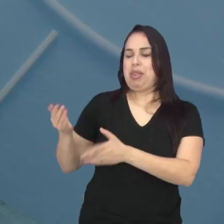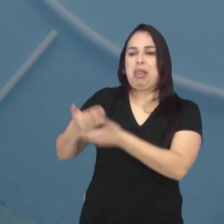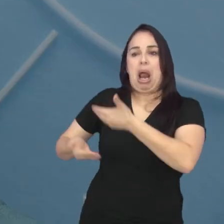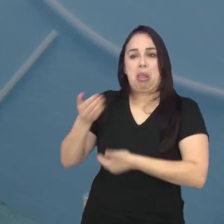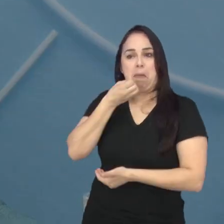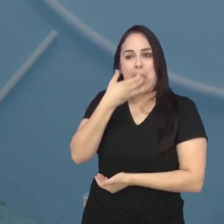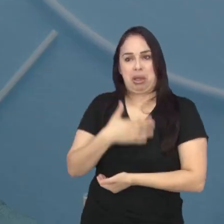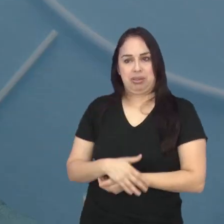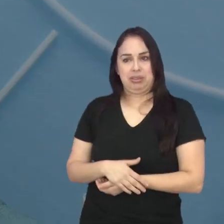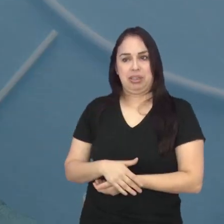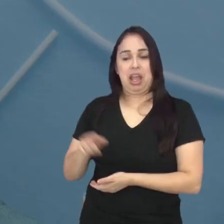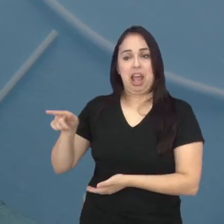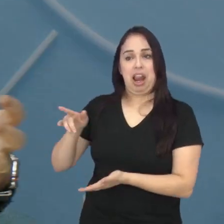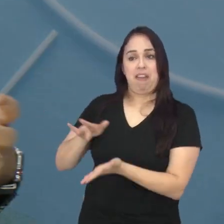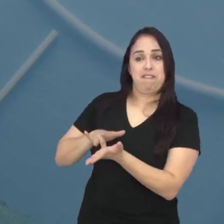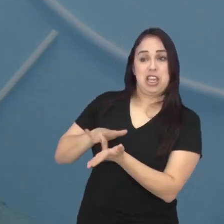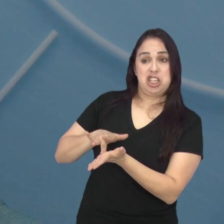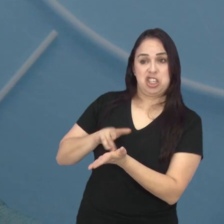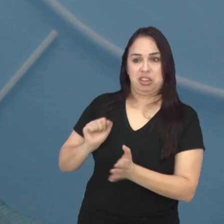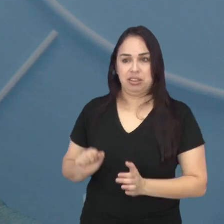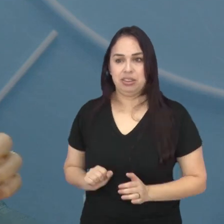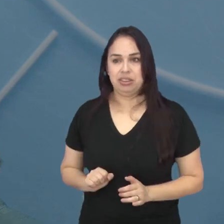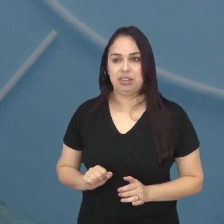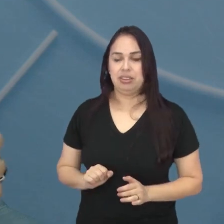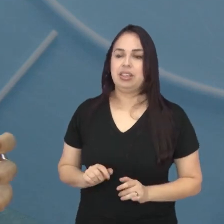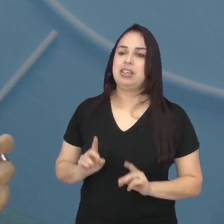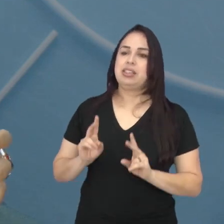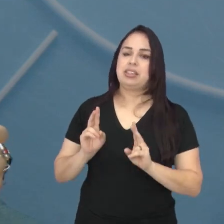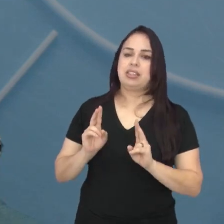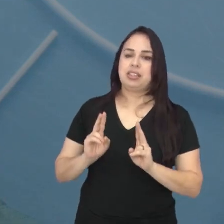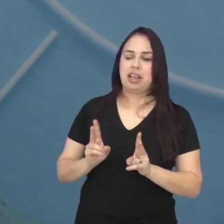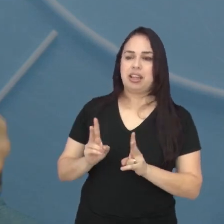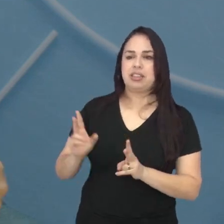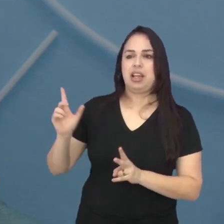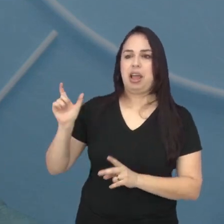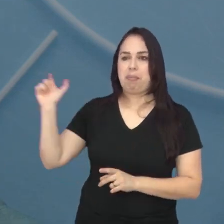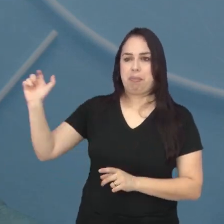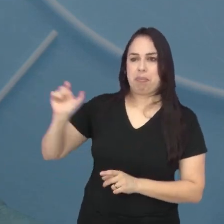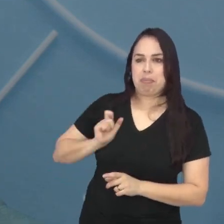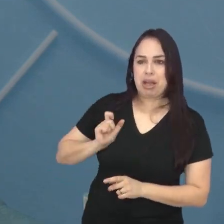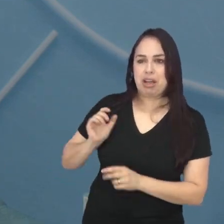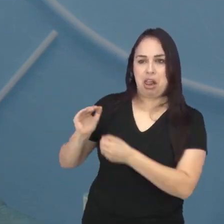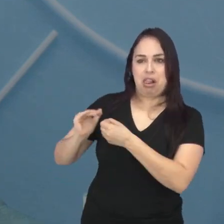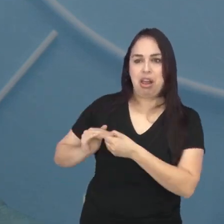disfarça, quando sempre acaba dando uma escapada, e aí ou ele é meio